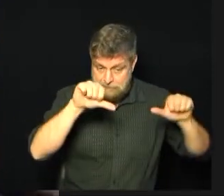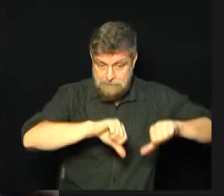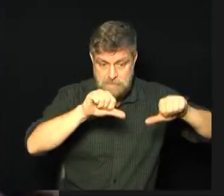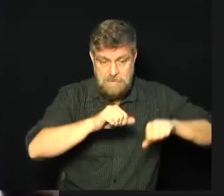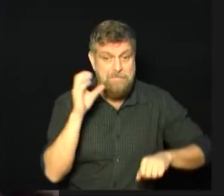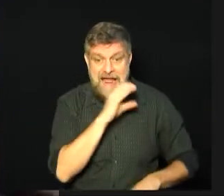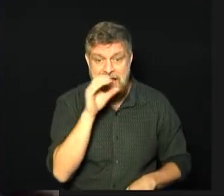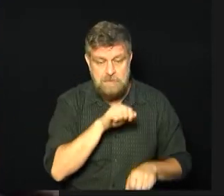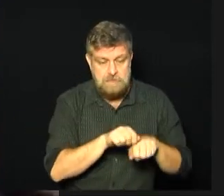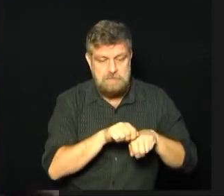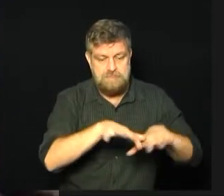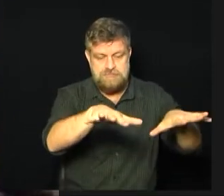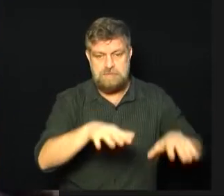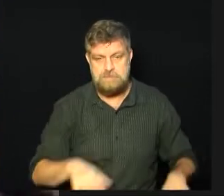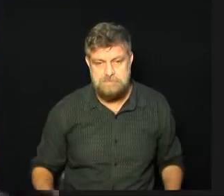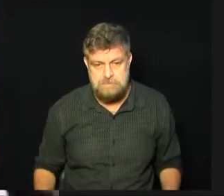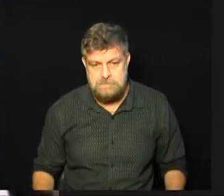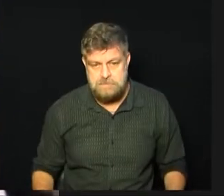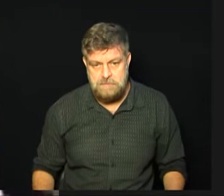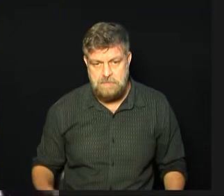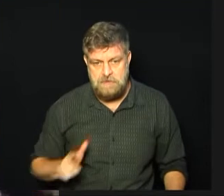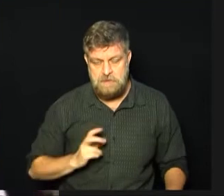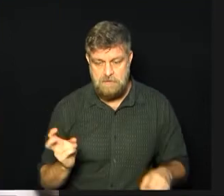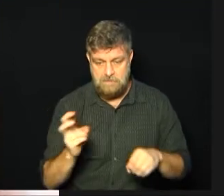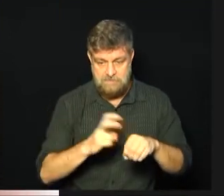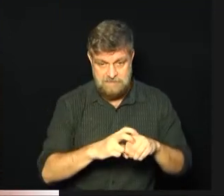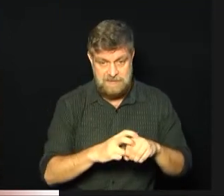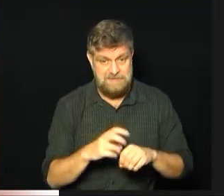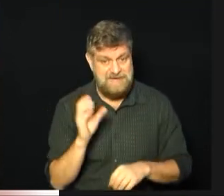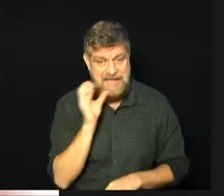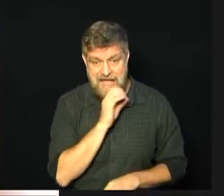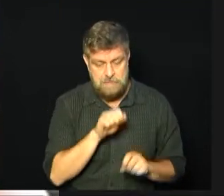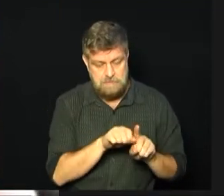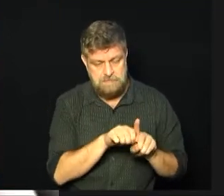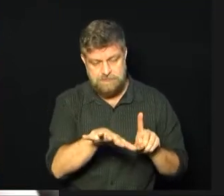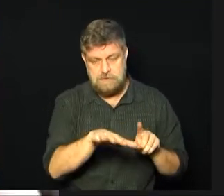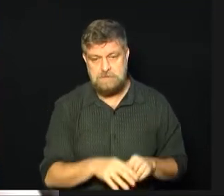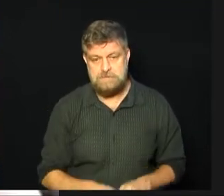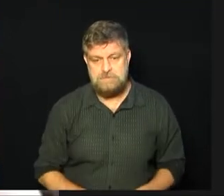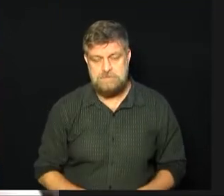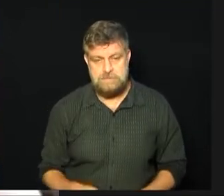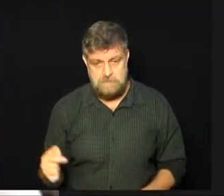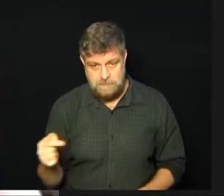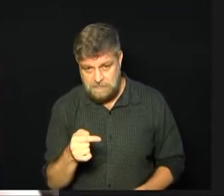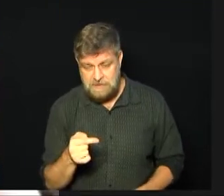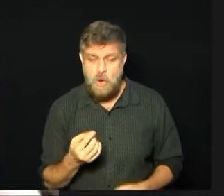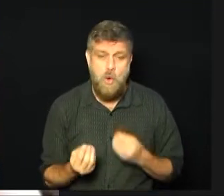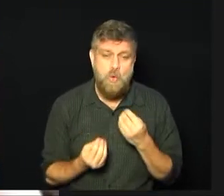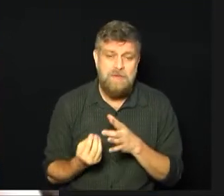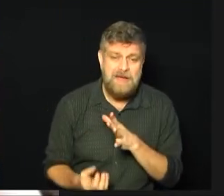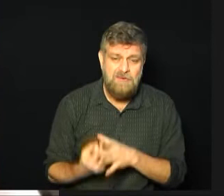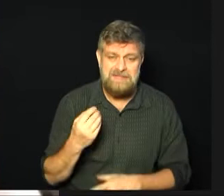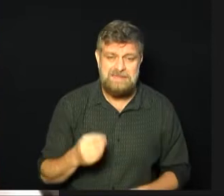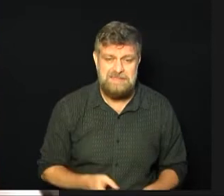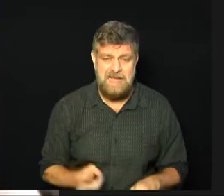está tão acostumado já, né? Então, eles são vírus muito transmissíveis. E a transmissão do vírus, ela se dá, é um vírus